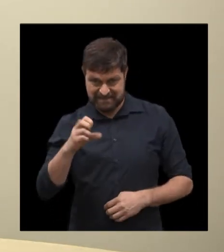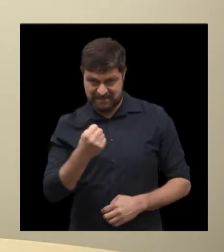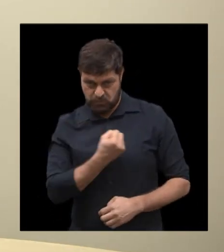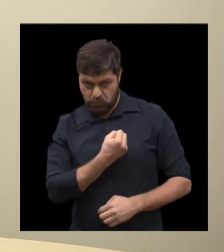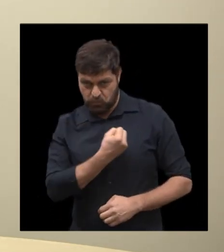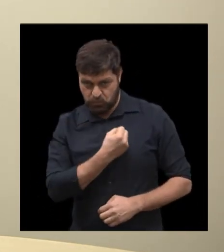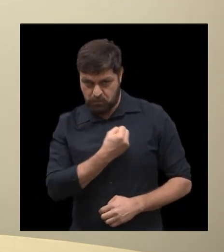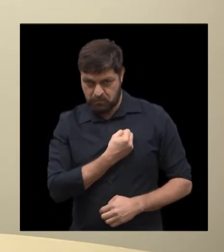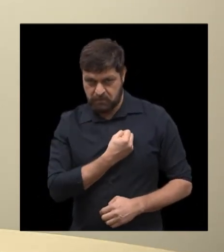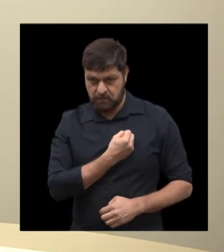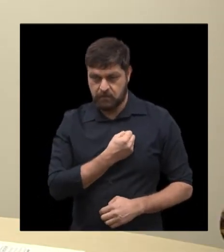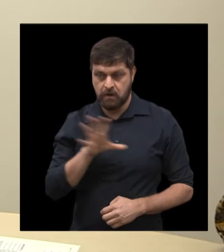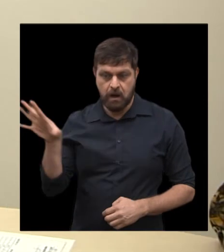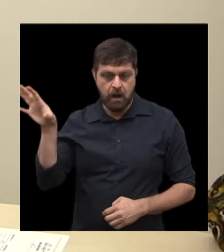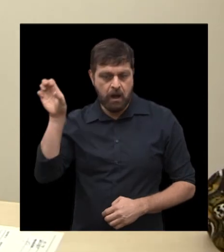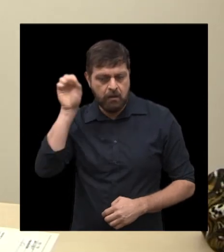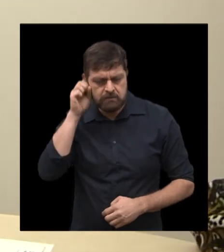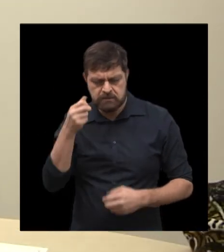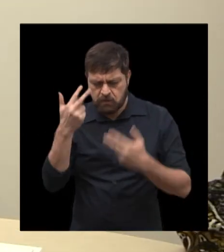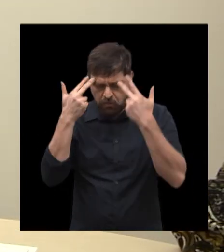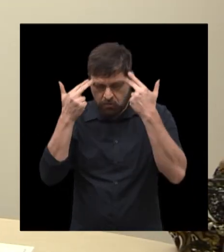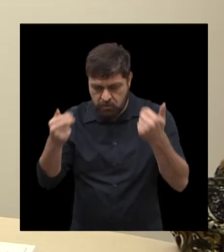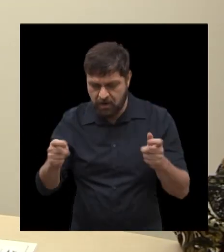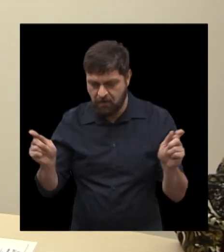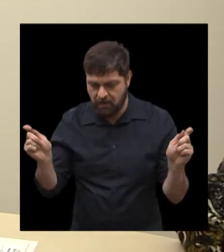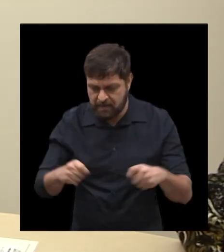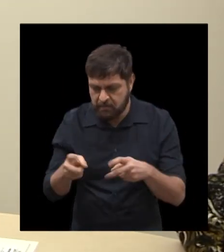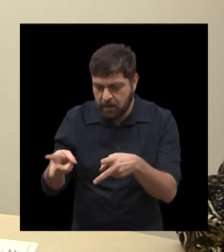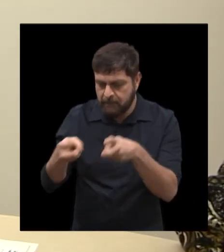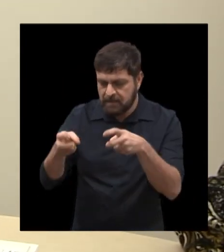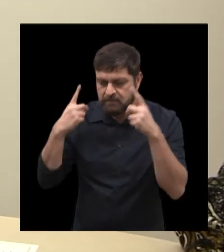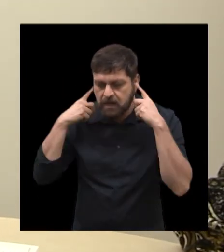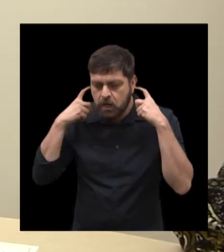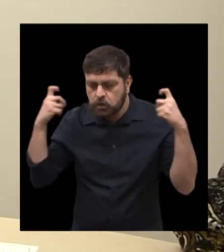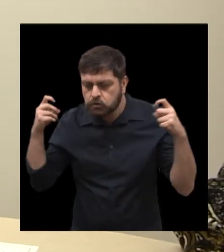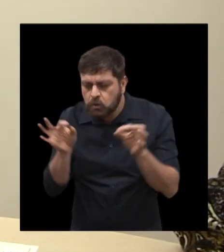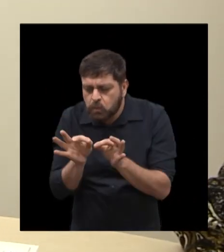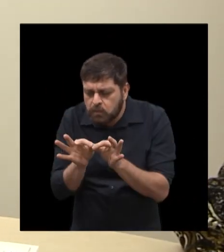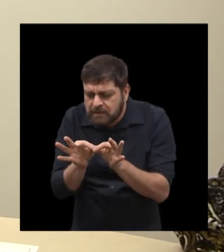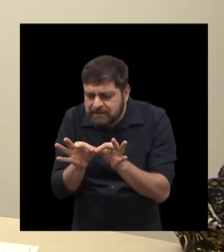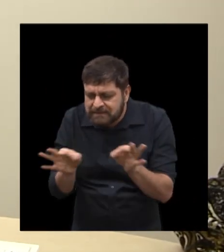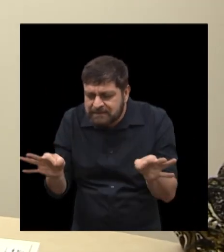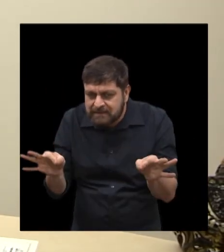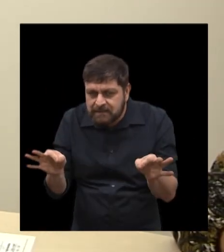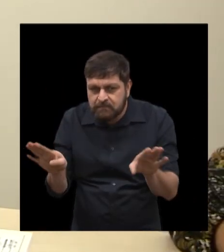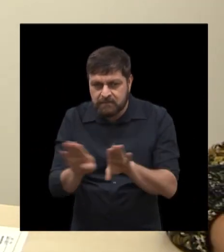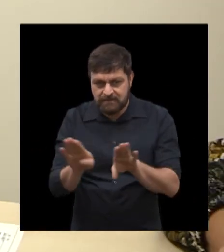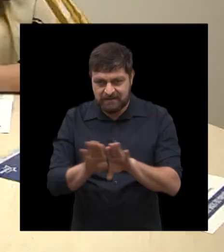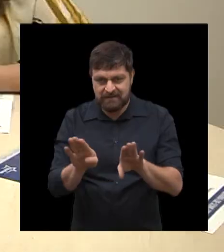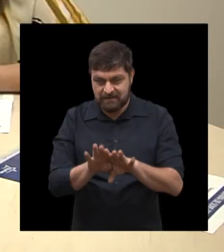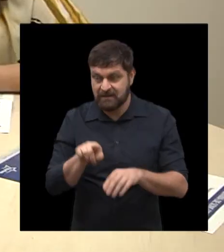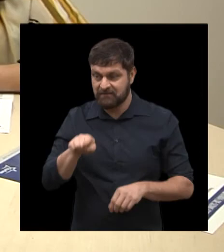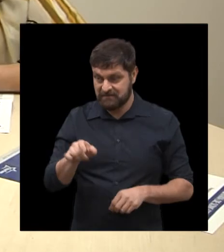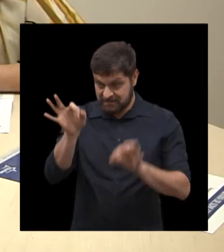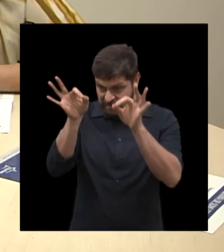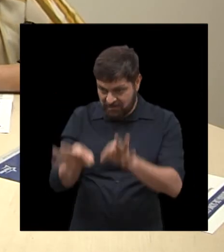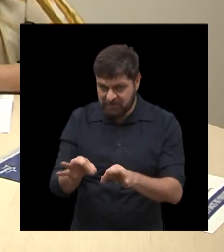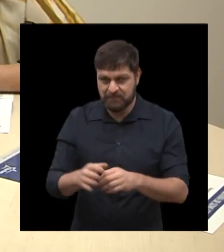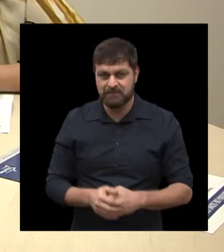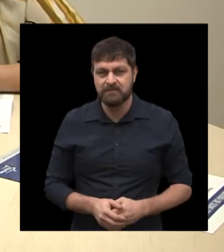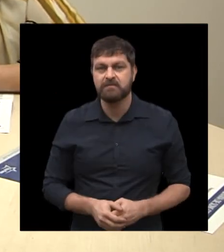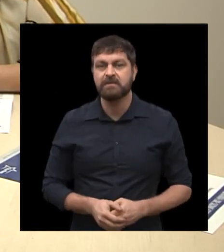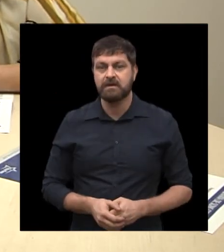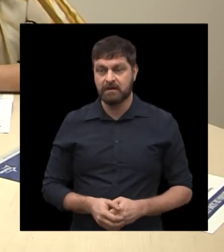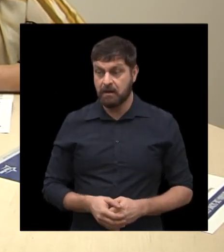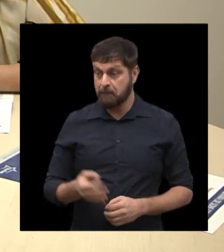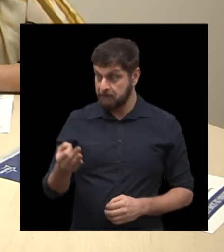seja, uma audição boa, preservada, é capaz de ouvir os sons mais baixinhos, até os negativos. Eu não ouvi.